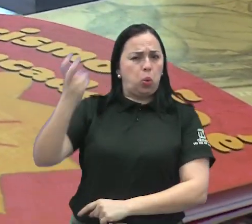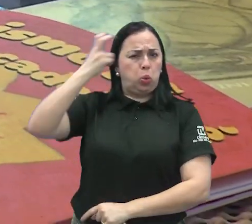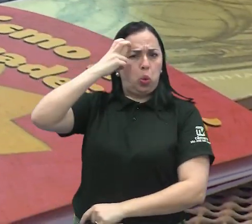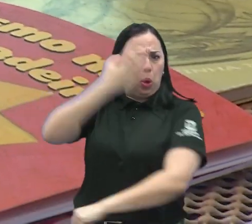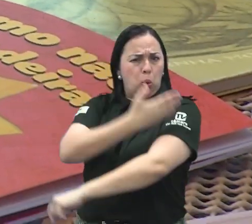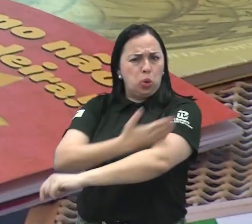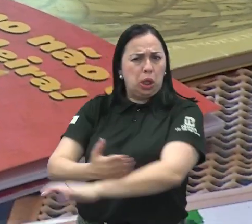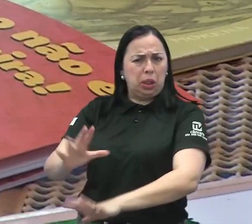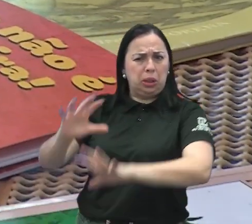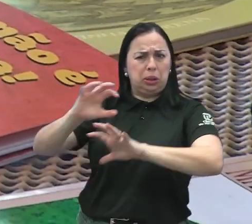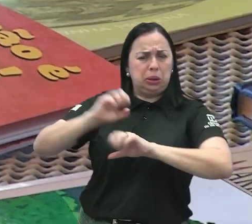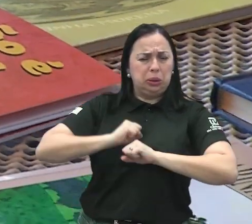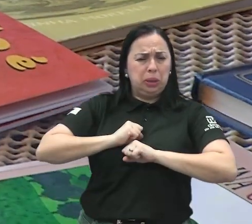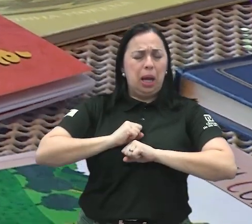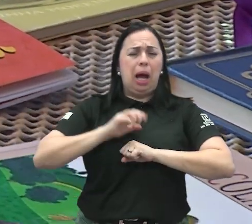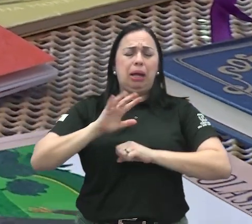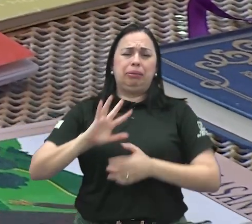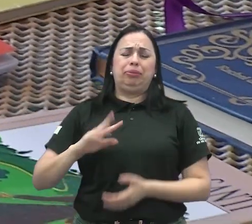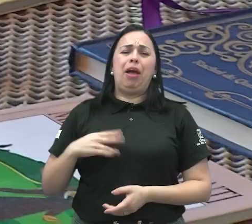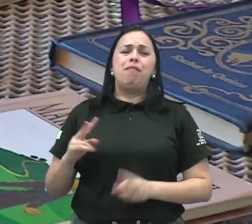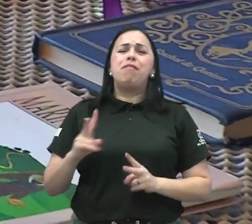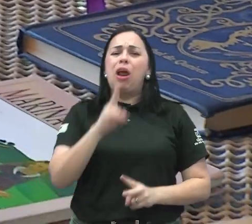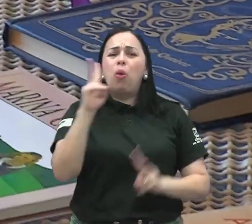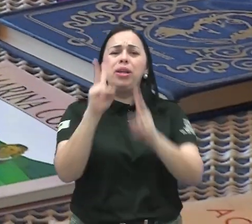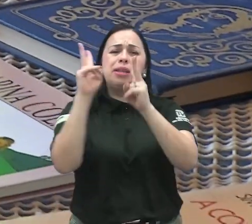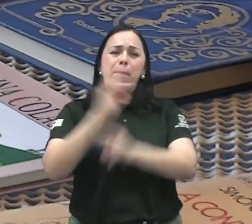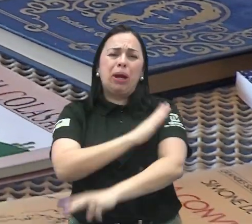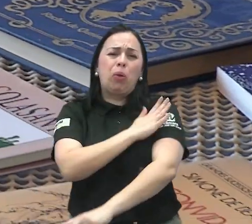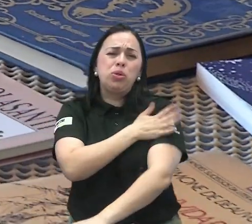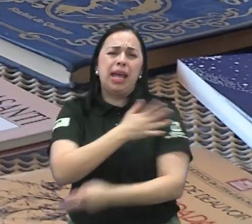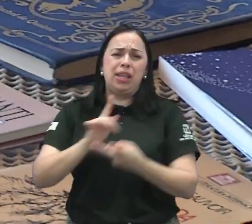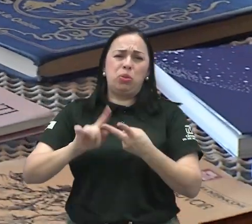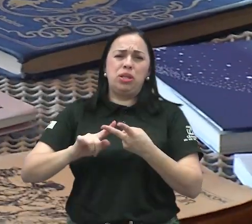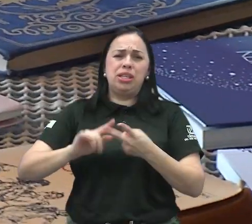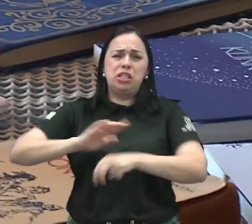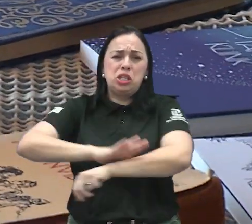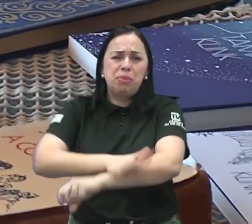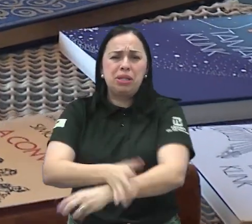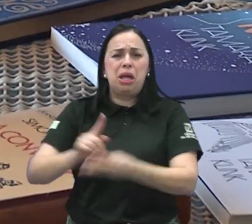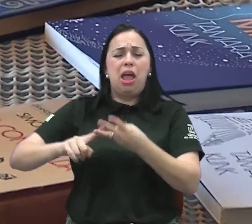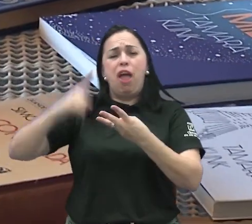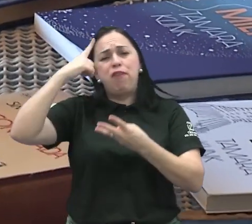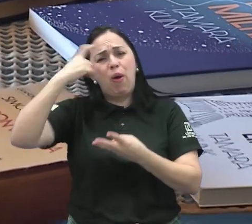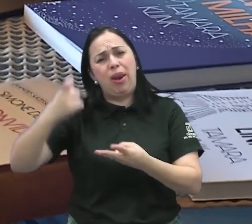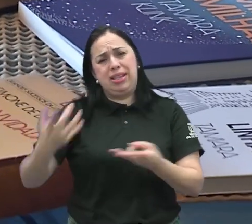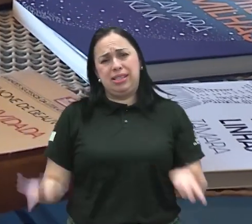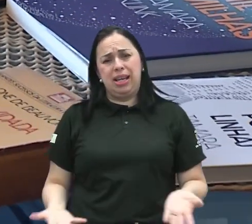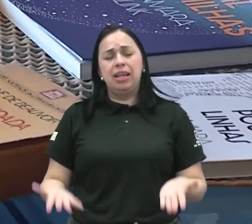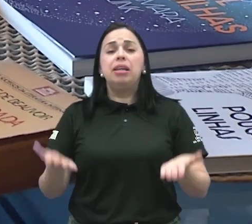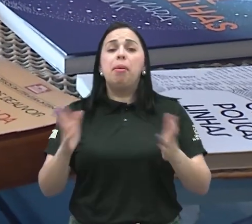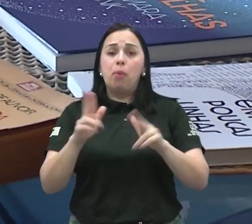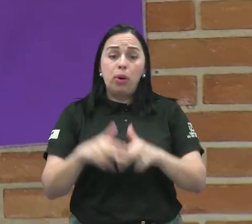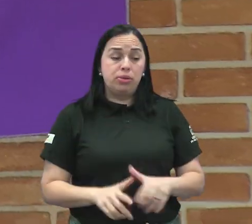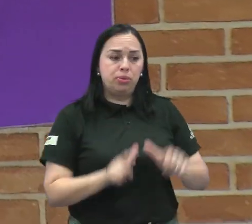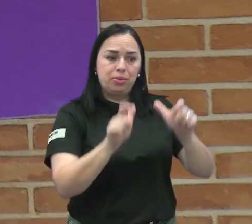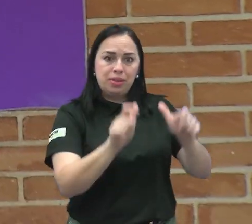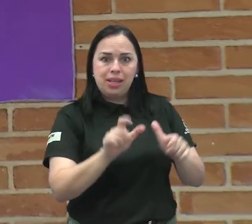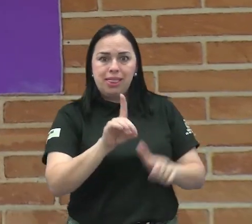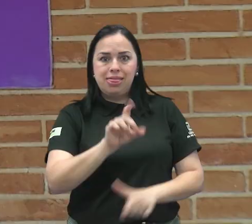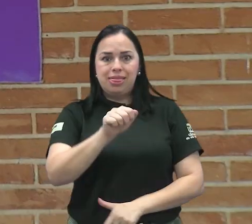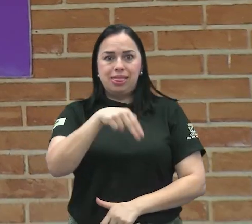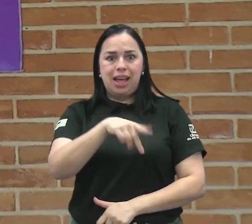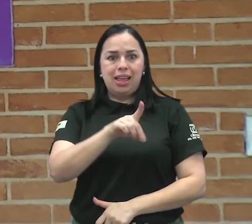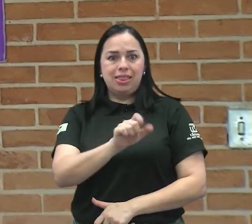marcas profundas que reforçam preconceitos e discriminações e ainda geram violências. No